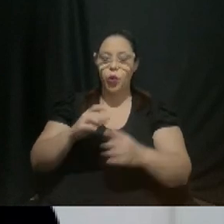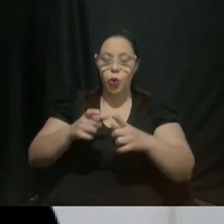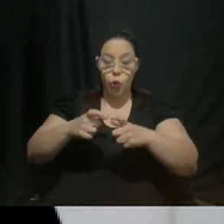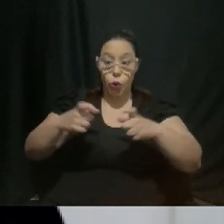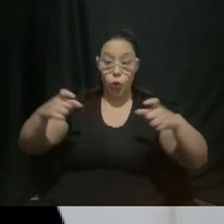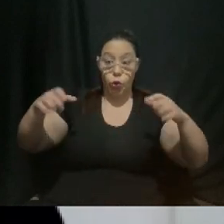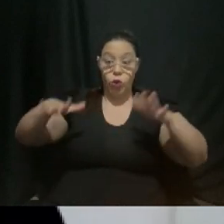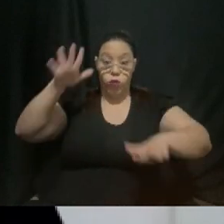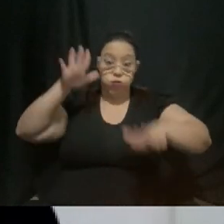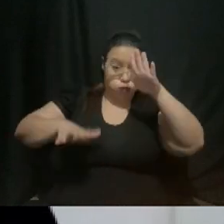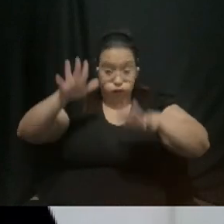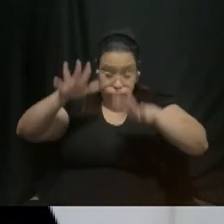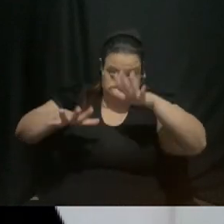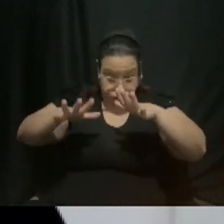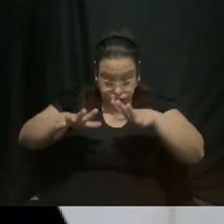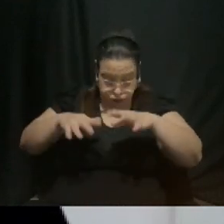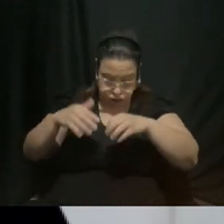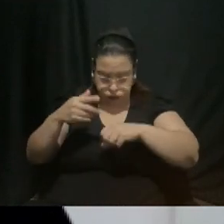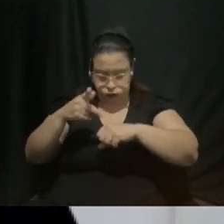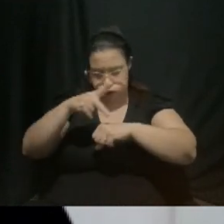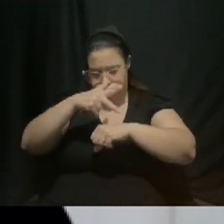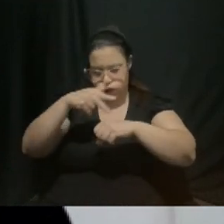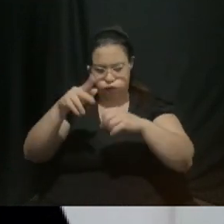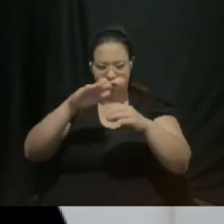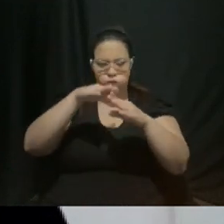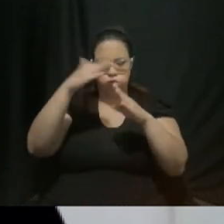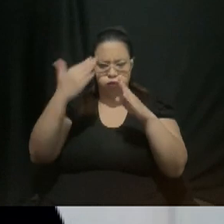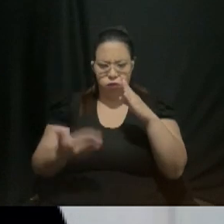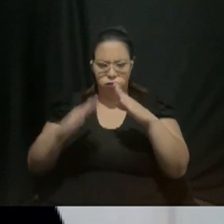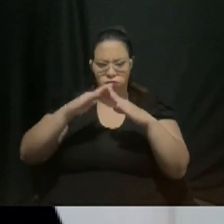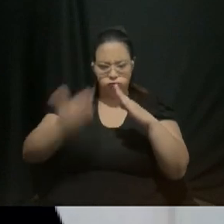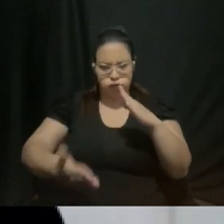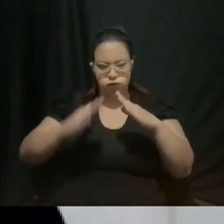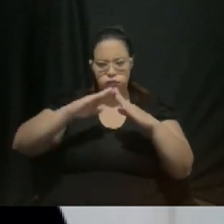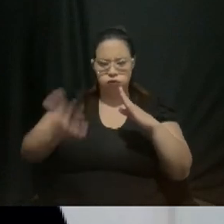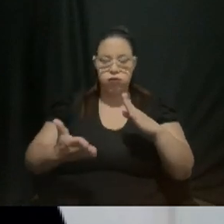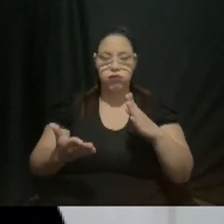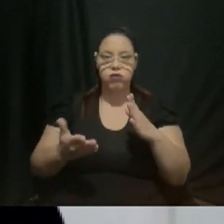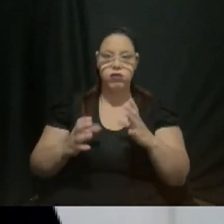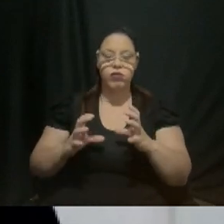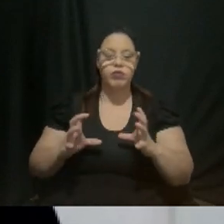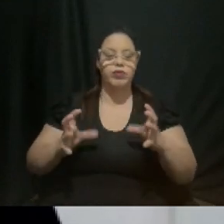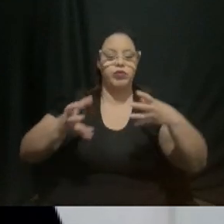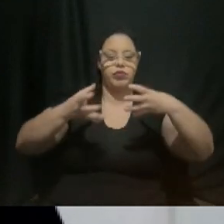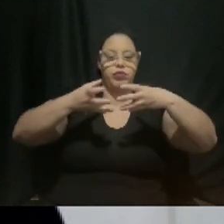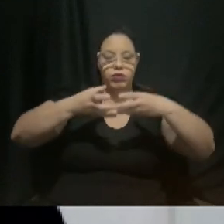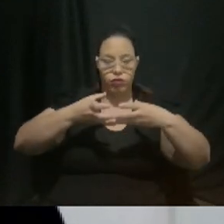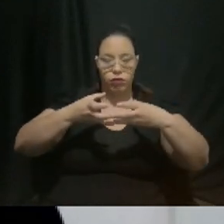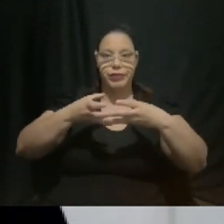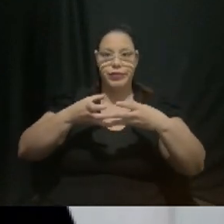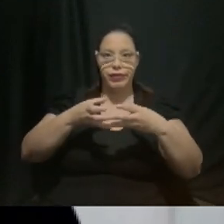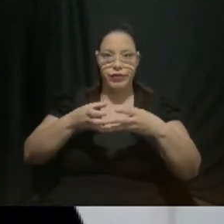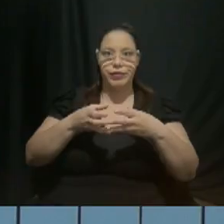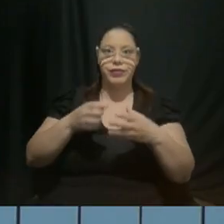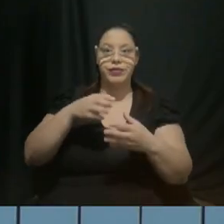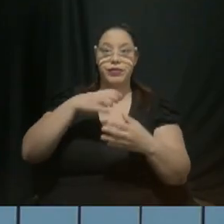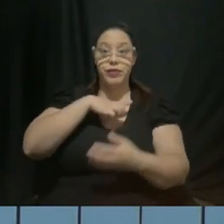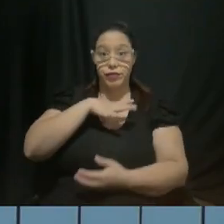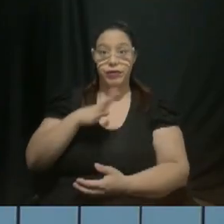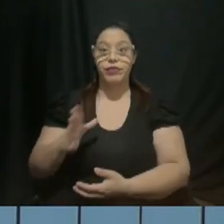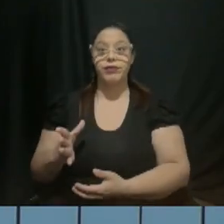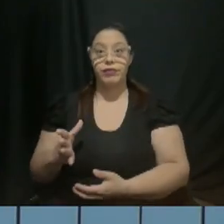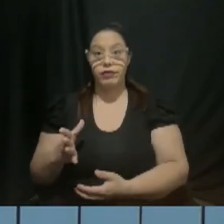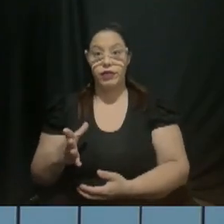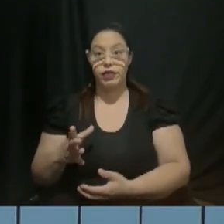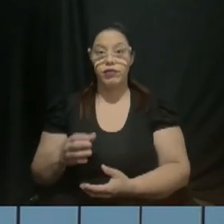pessoas lá no Chile. Eles já tiveram toda essa reestruturação das cidades para aguentar esse tipo de evento. A gente